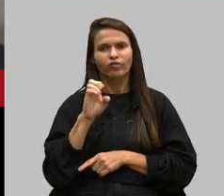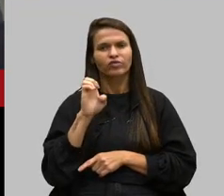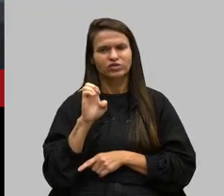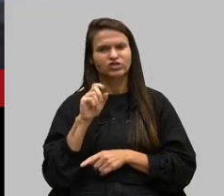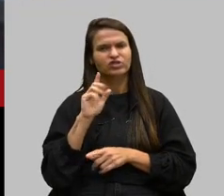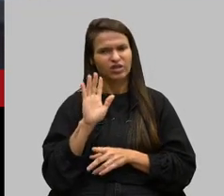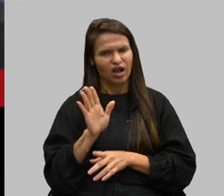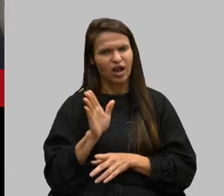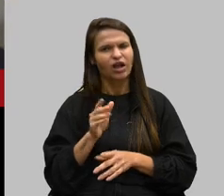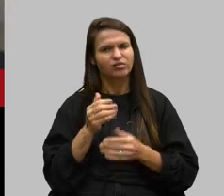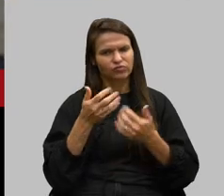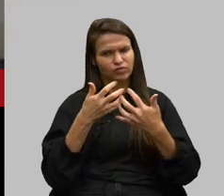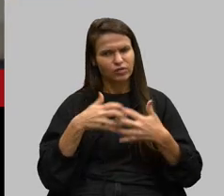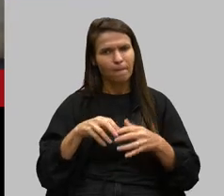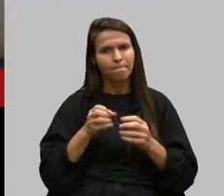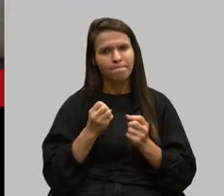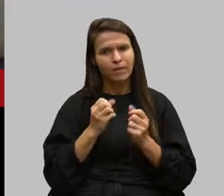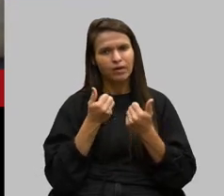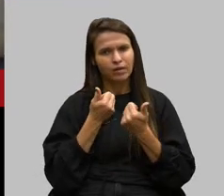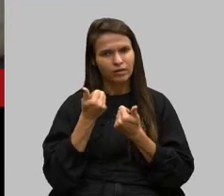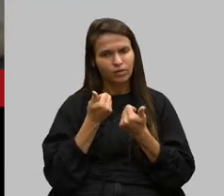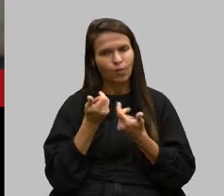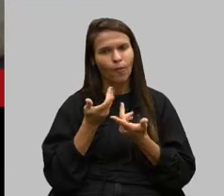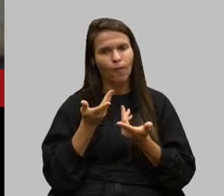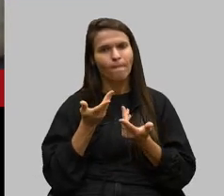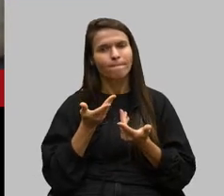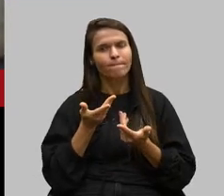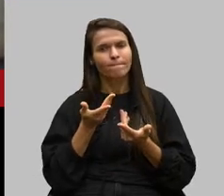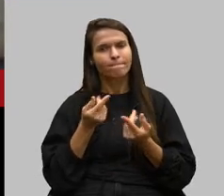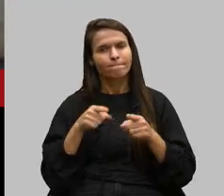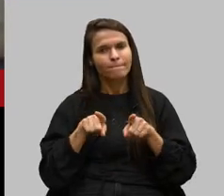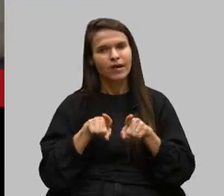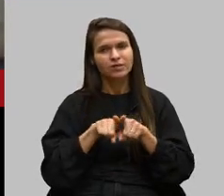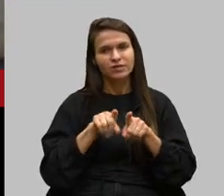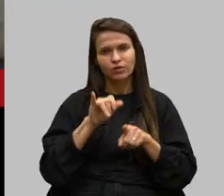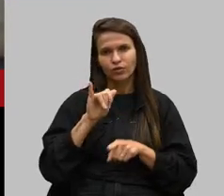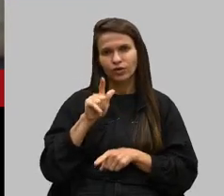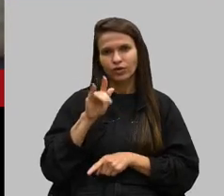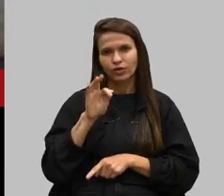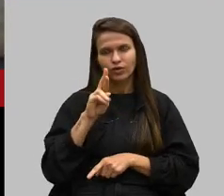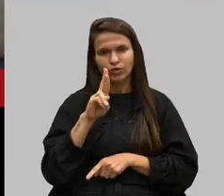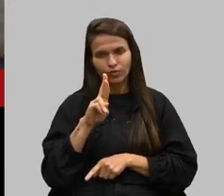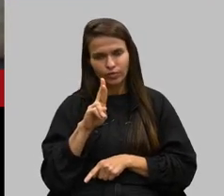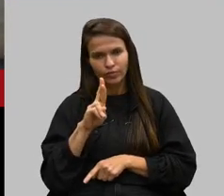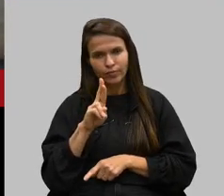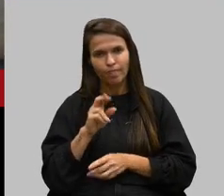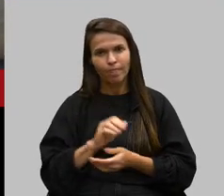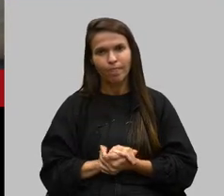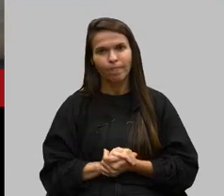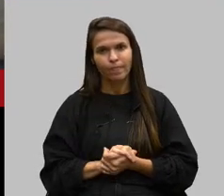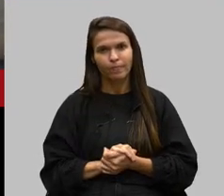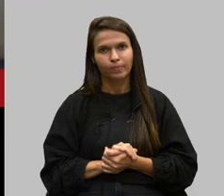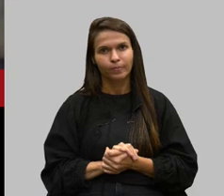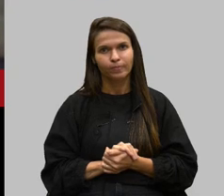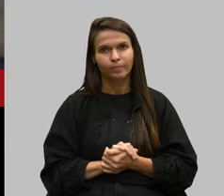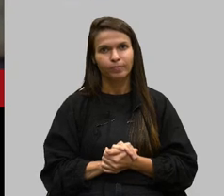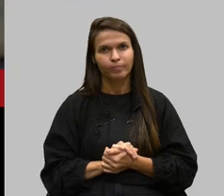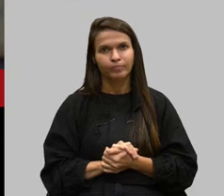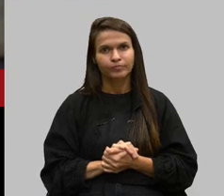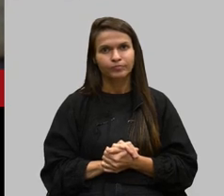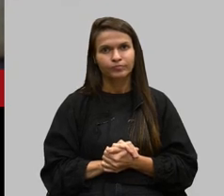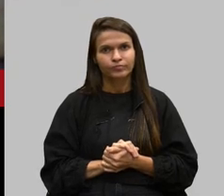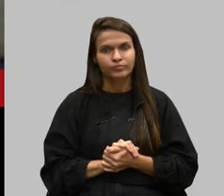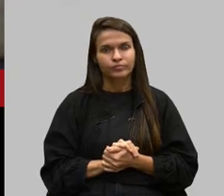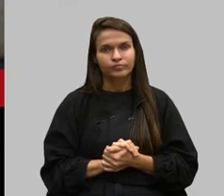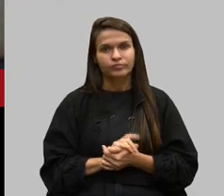amigo o igoro e o fisicaro que tá até ali com a gente e